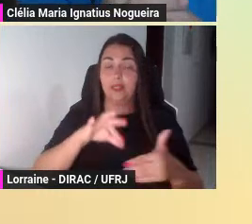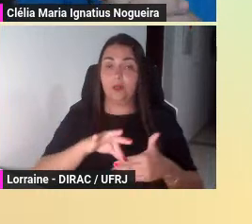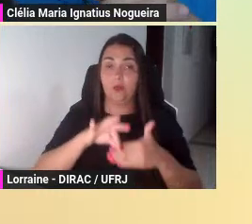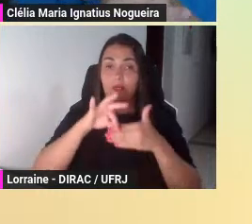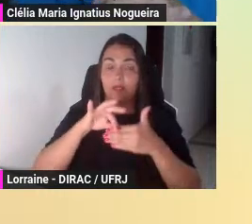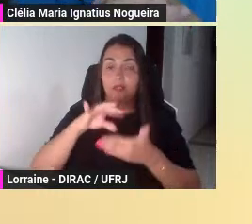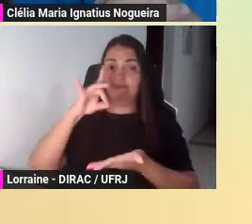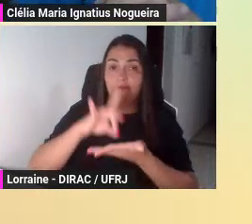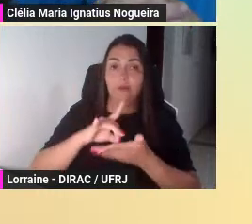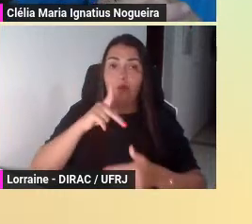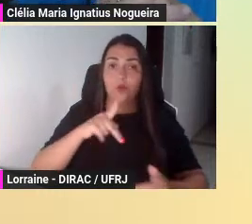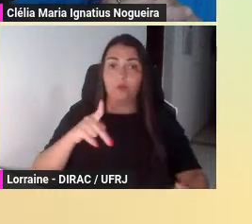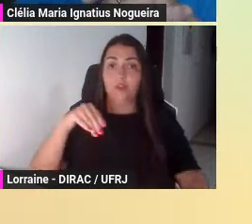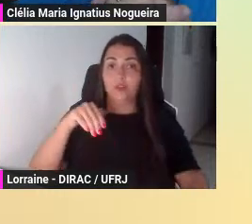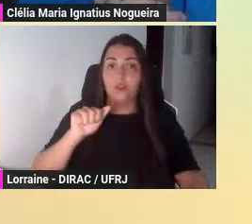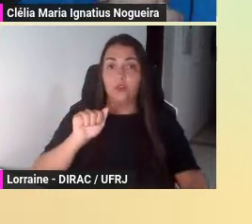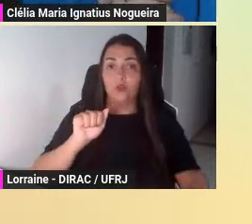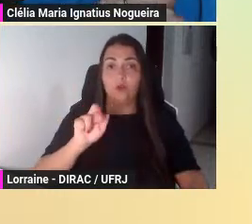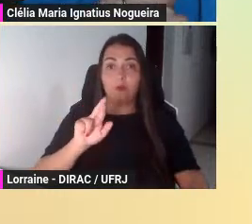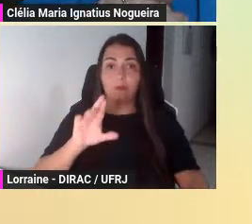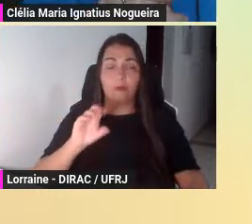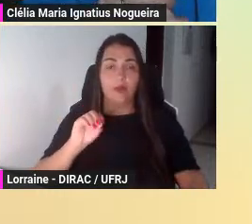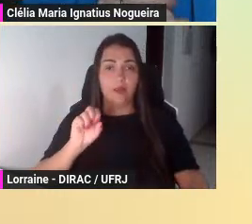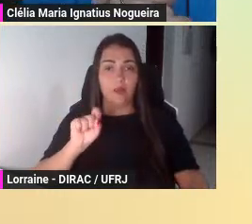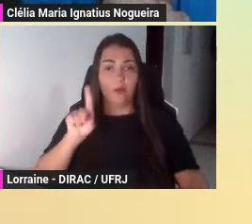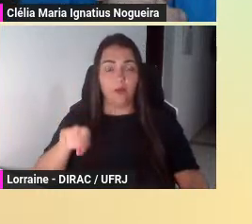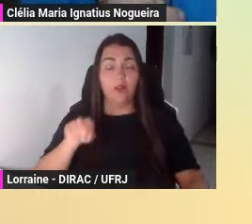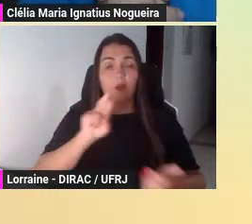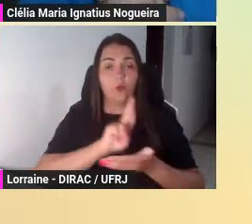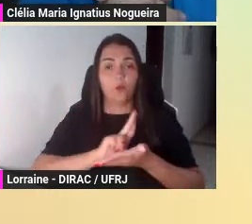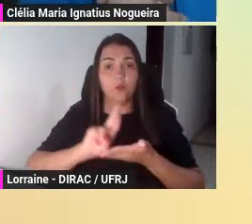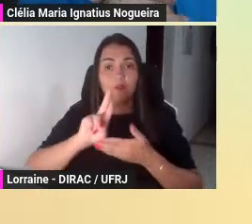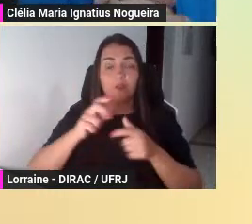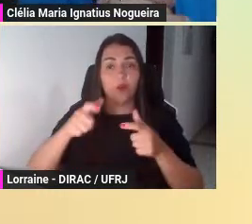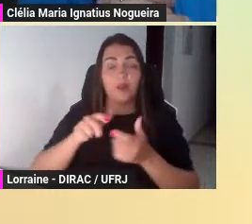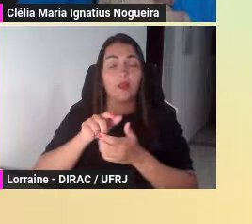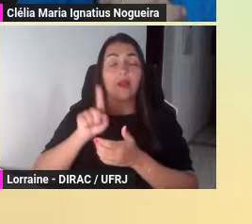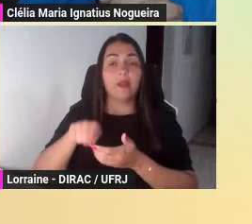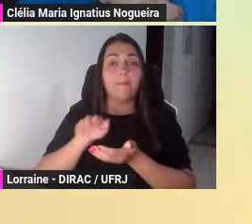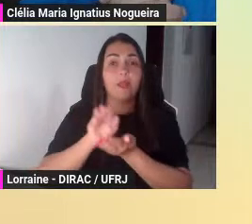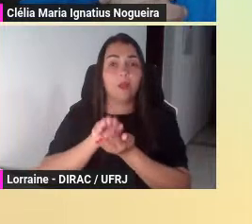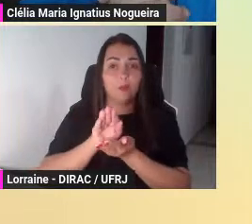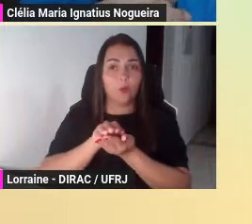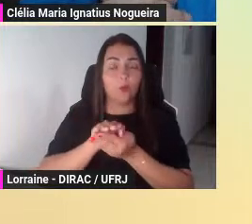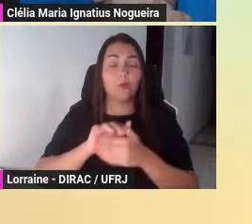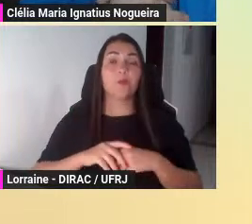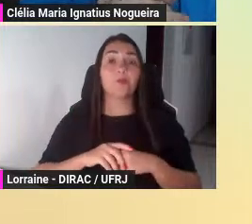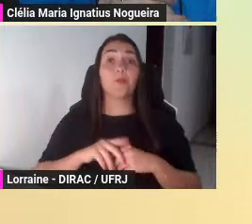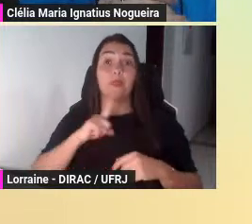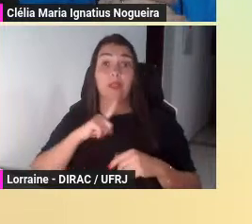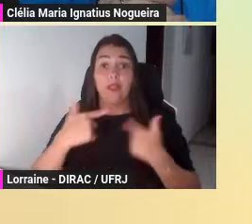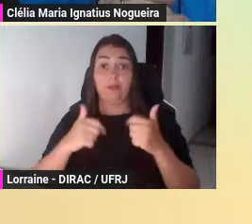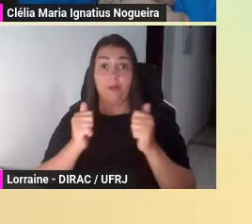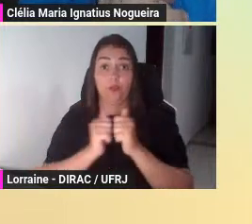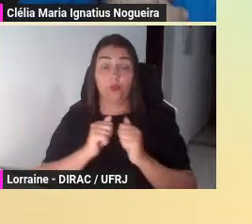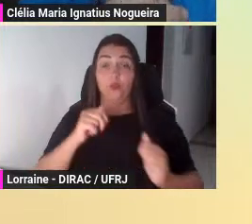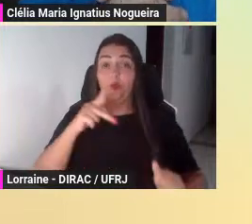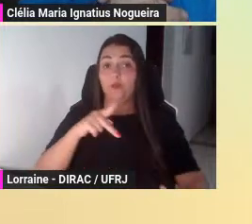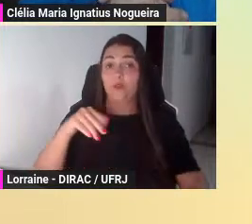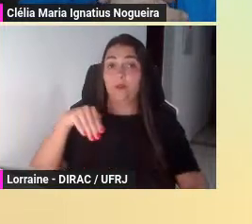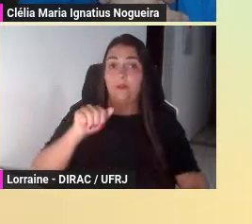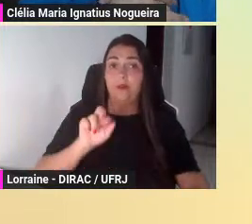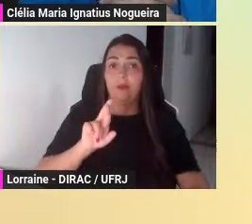é o professor Marcos Bessa de Menezes, da Universidade de Pernambuco, mas trabalhamos juntas ali, a professora Marilena Bittar,